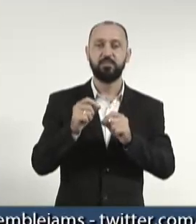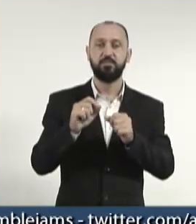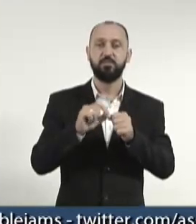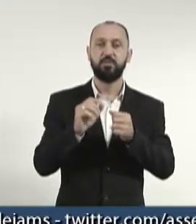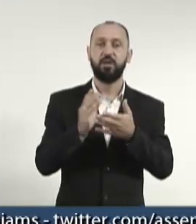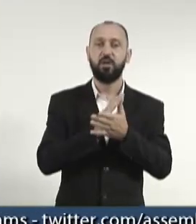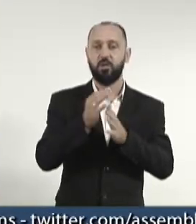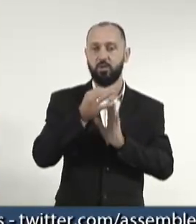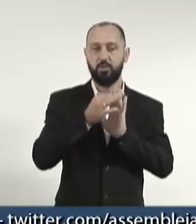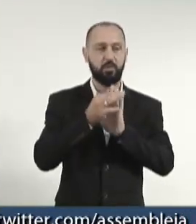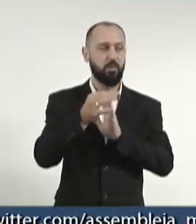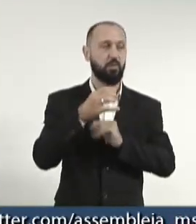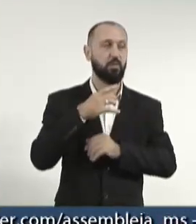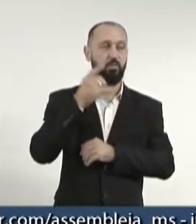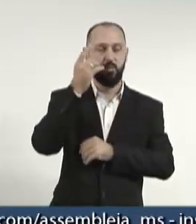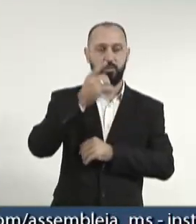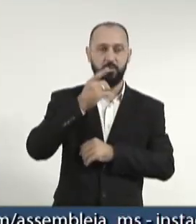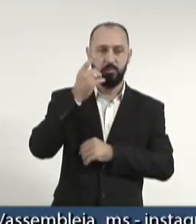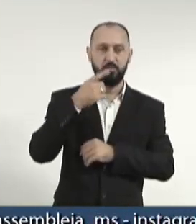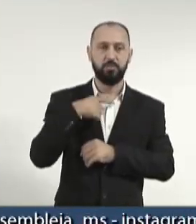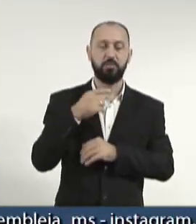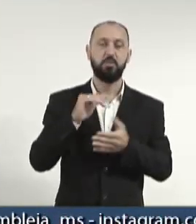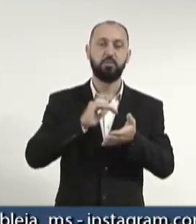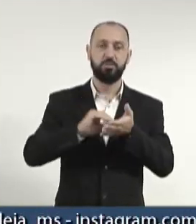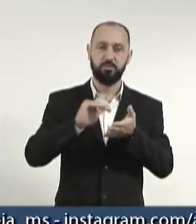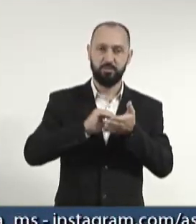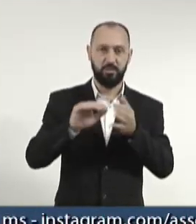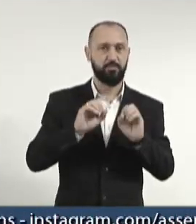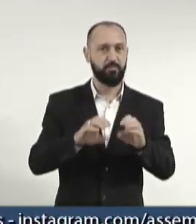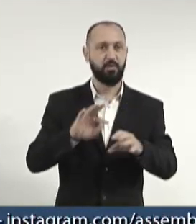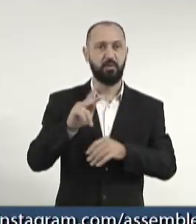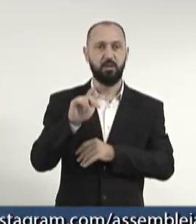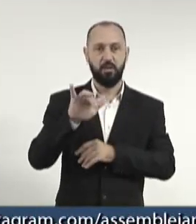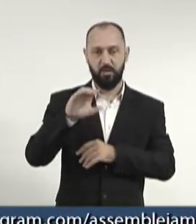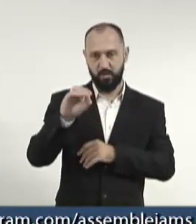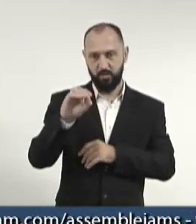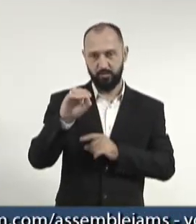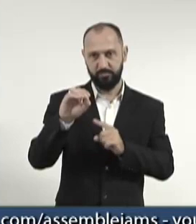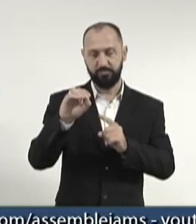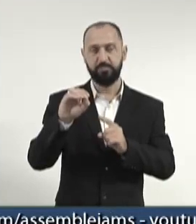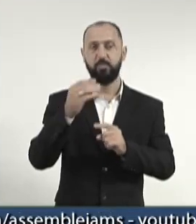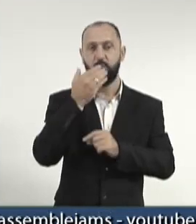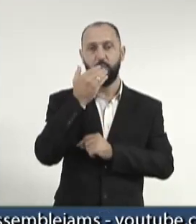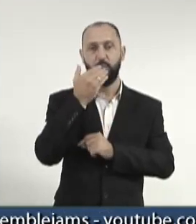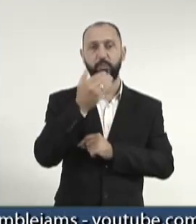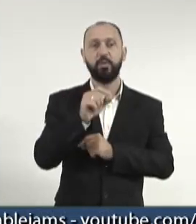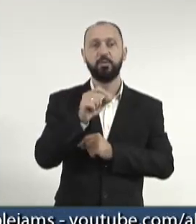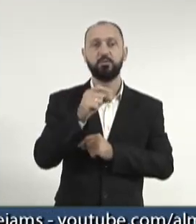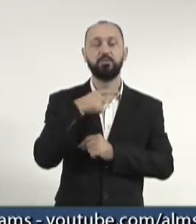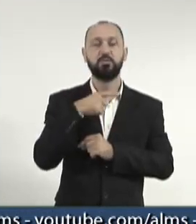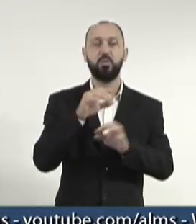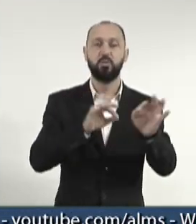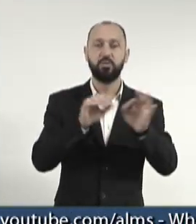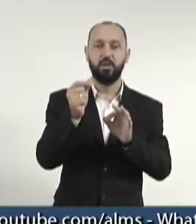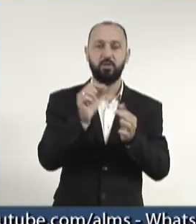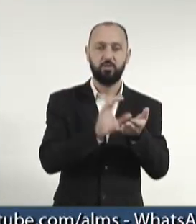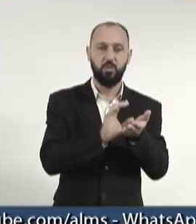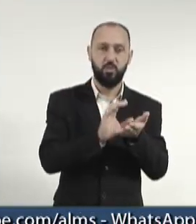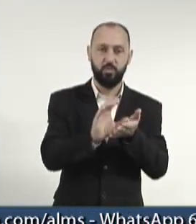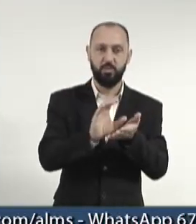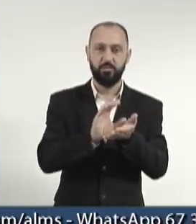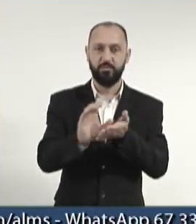indicação ao governador Eduardo Riedel, secretário de Educação Hélio Queiroz, solicitando a destinação de